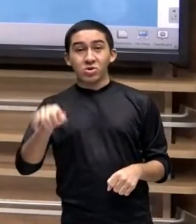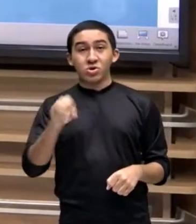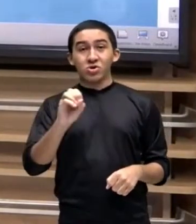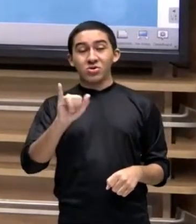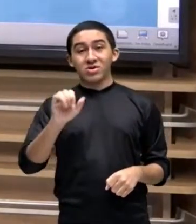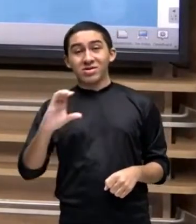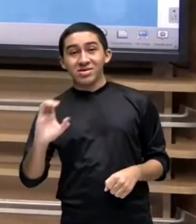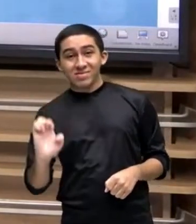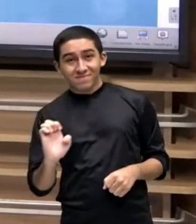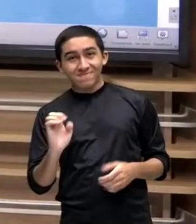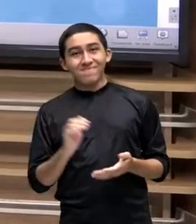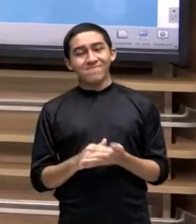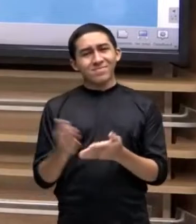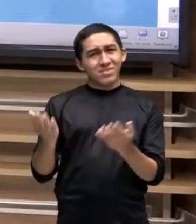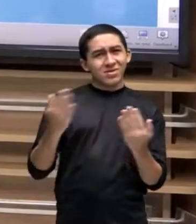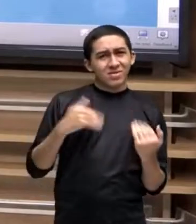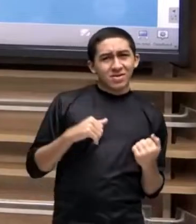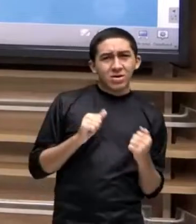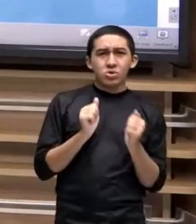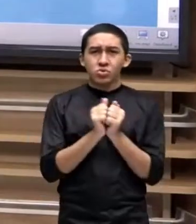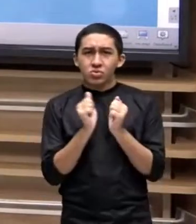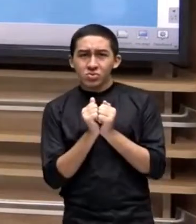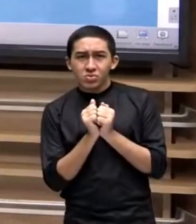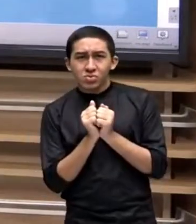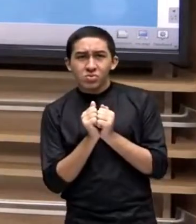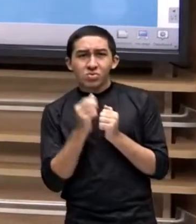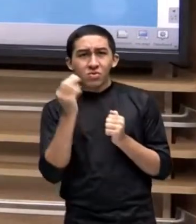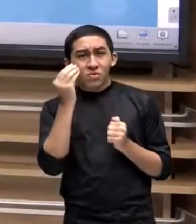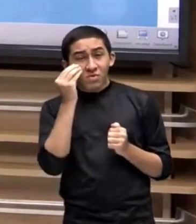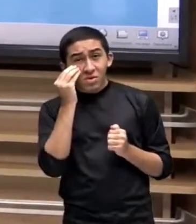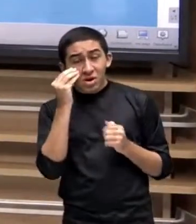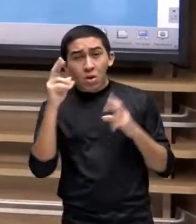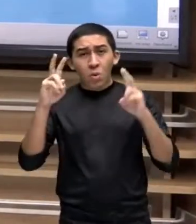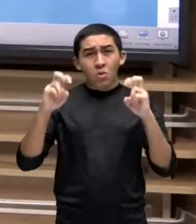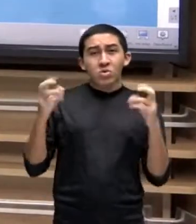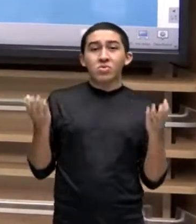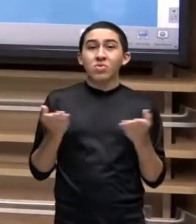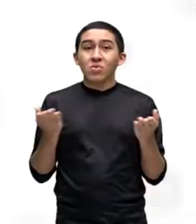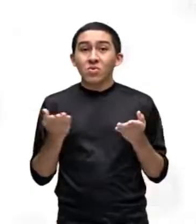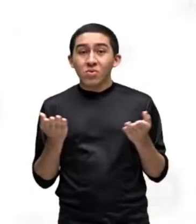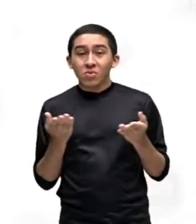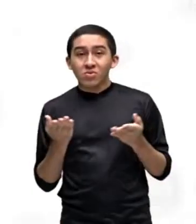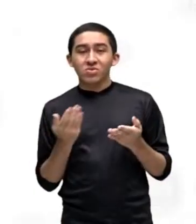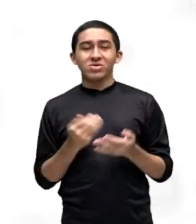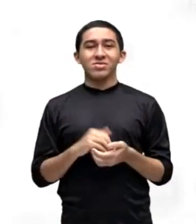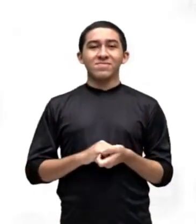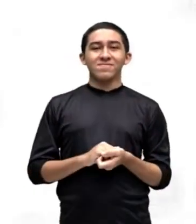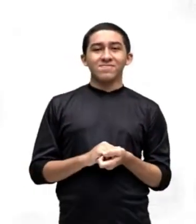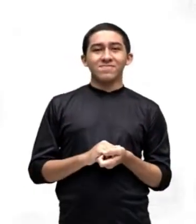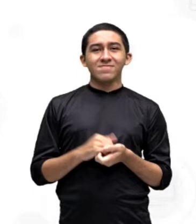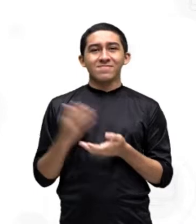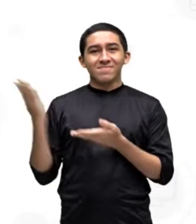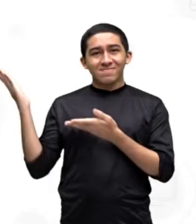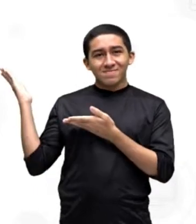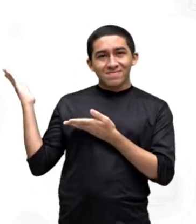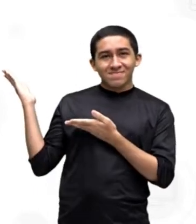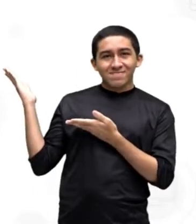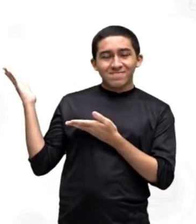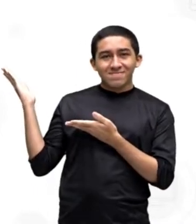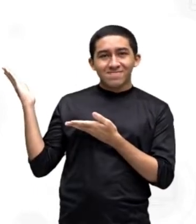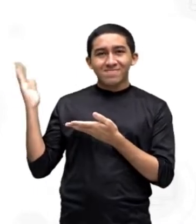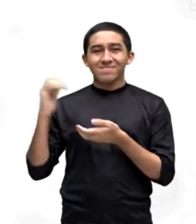acompanhem. Vamos observar qual vai ser o conteúdo que nós iremos trabalhar nesta manhã. Olhem aí!